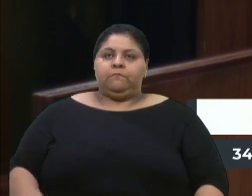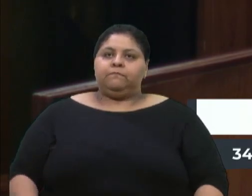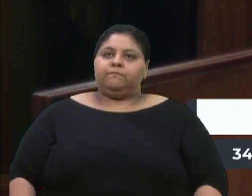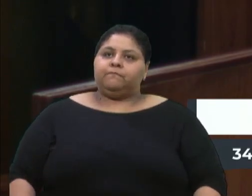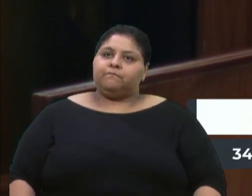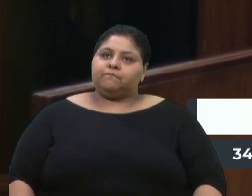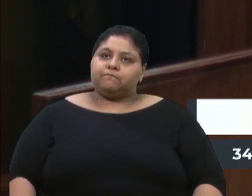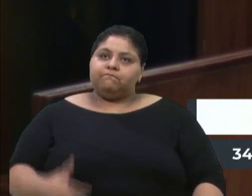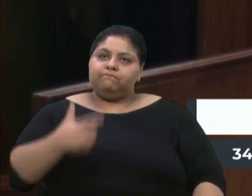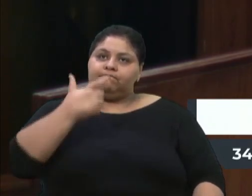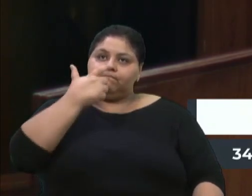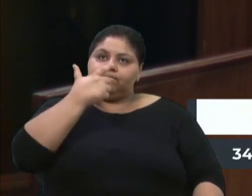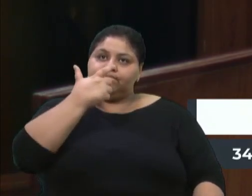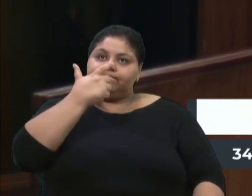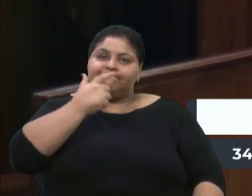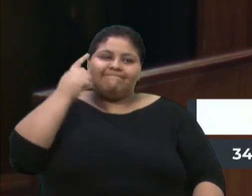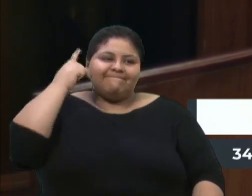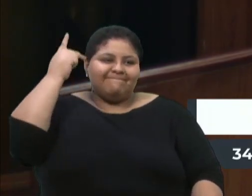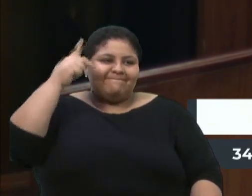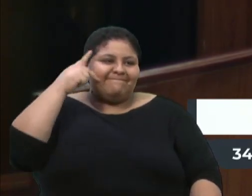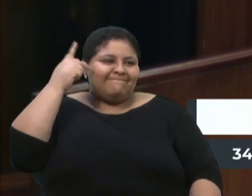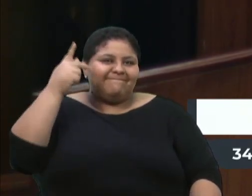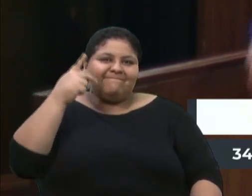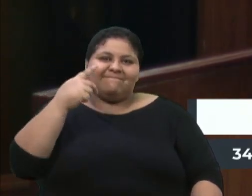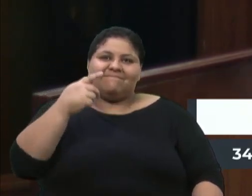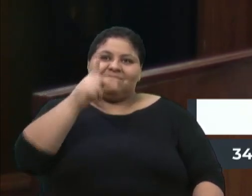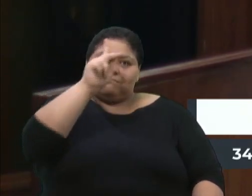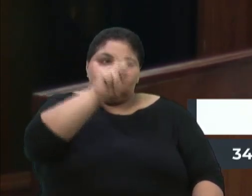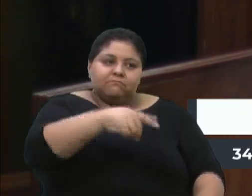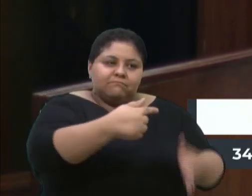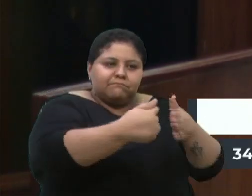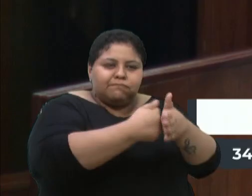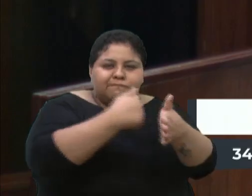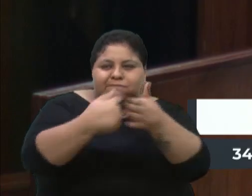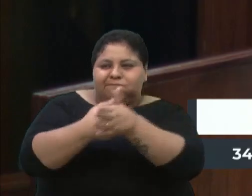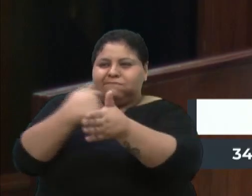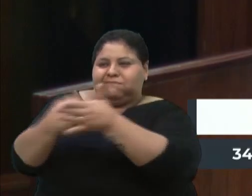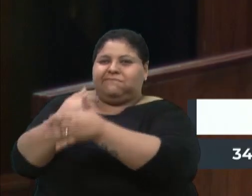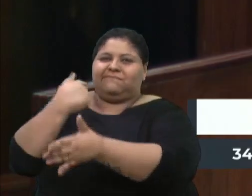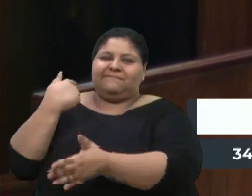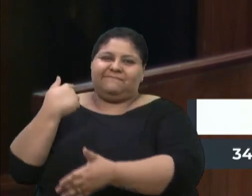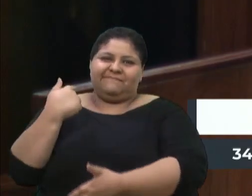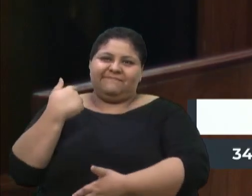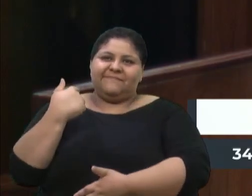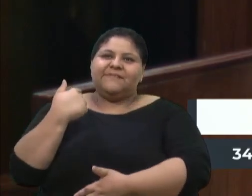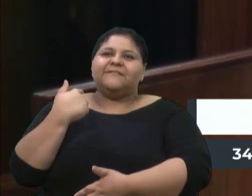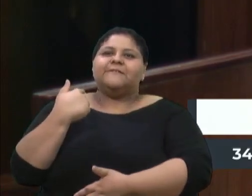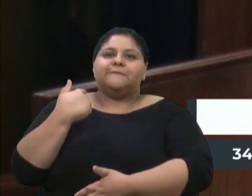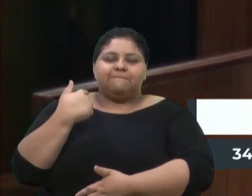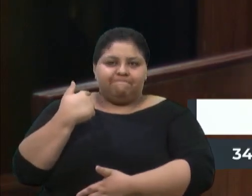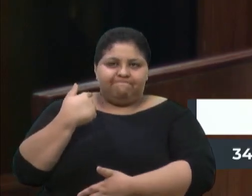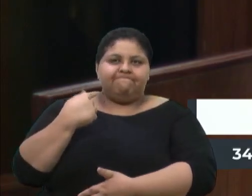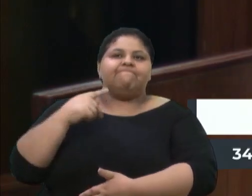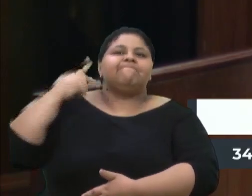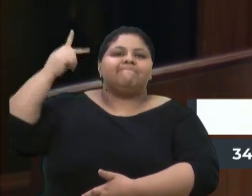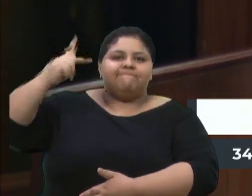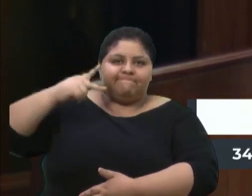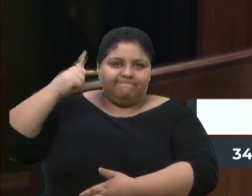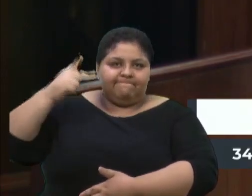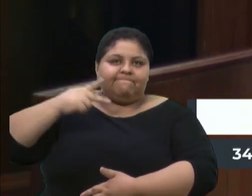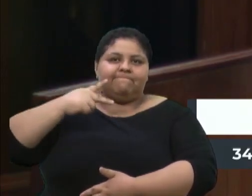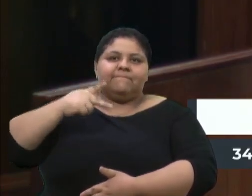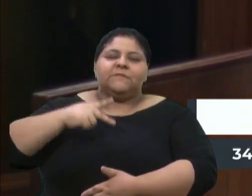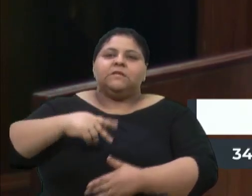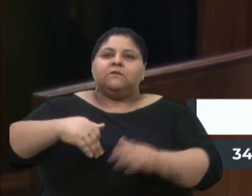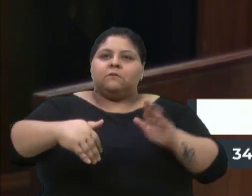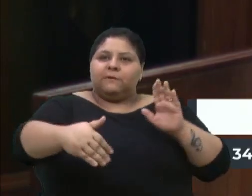Só que o vereador é muito cobrado. Permite uma parte, vereador. Então, o vereador é muito cobrado.